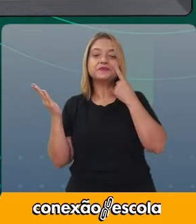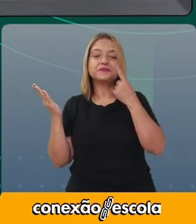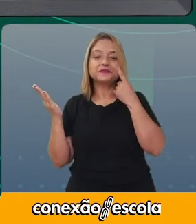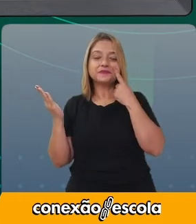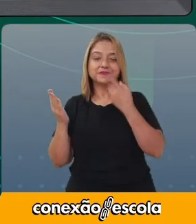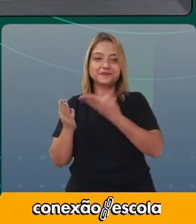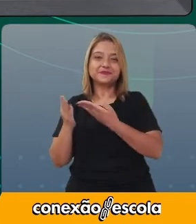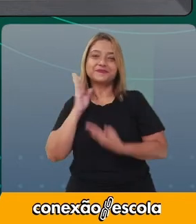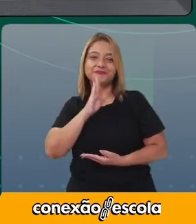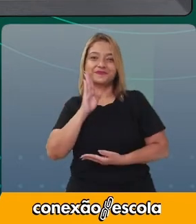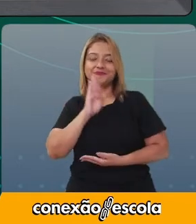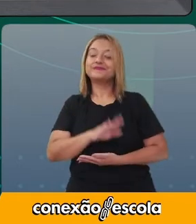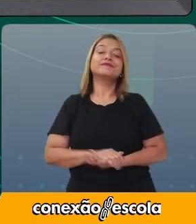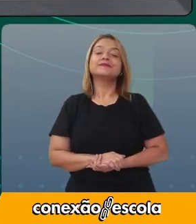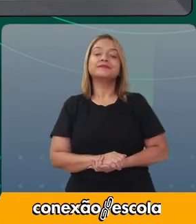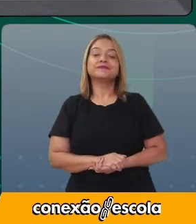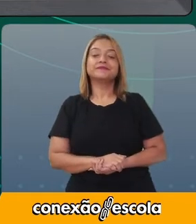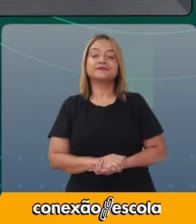ver.